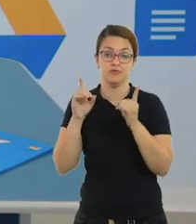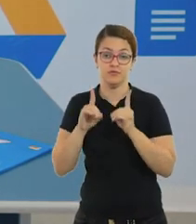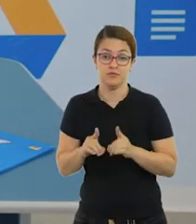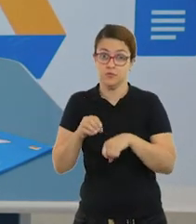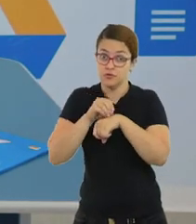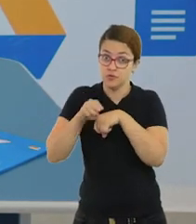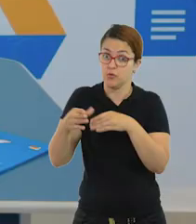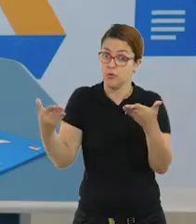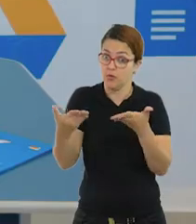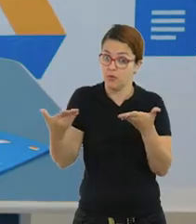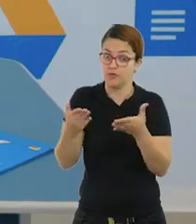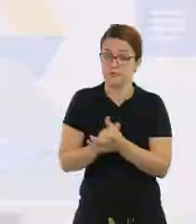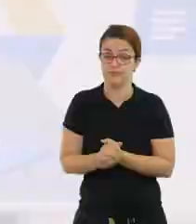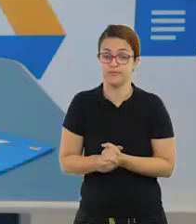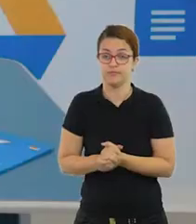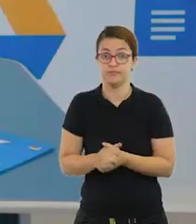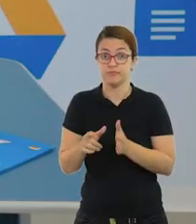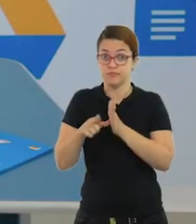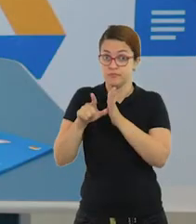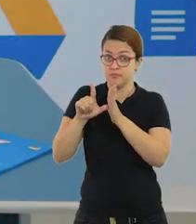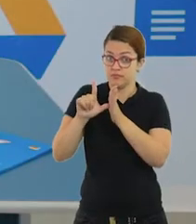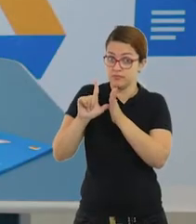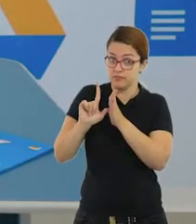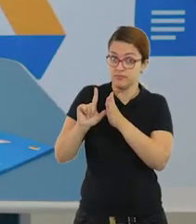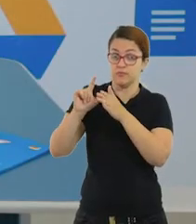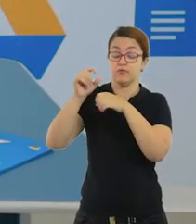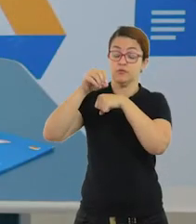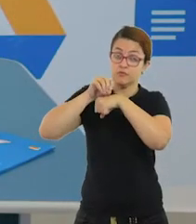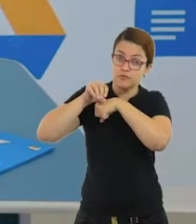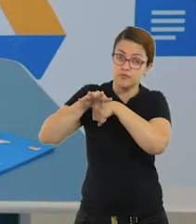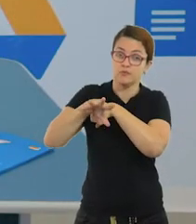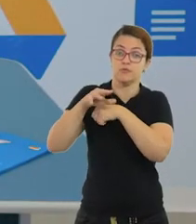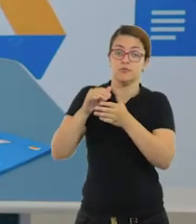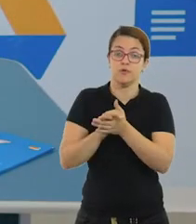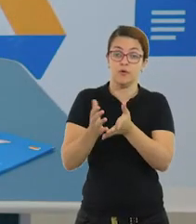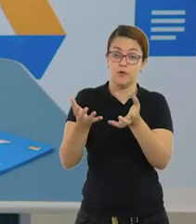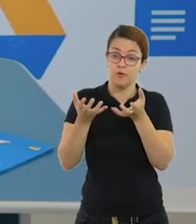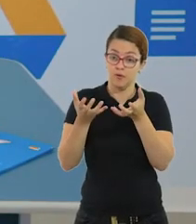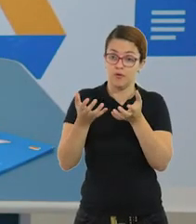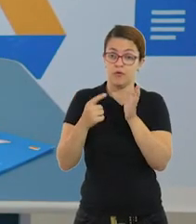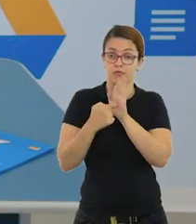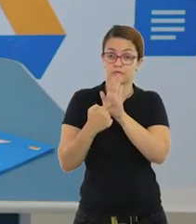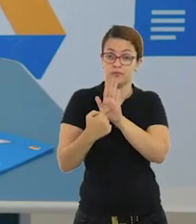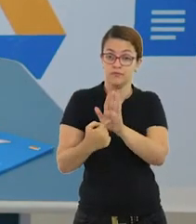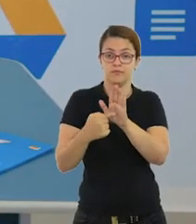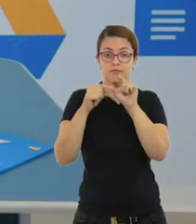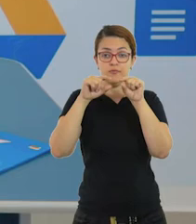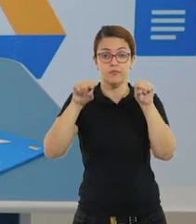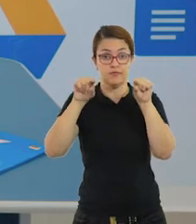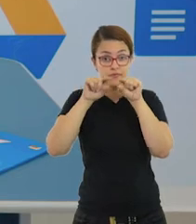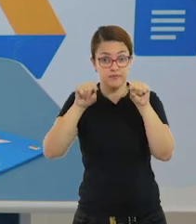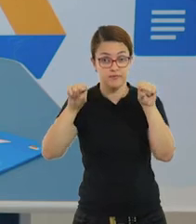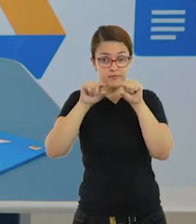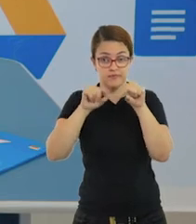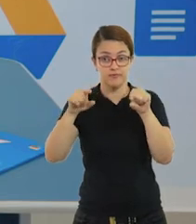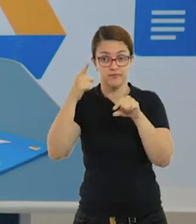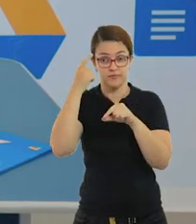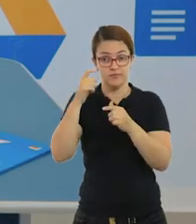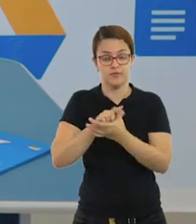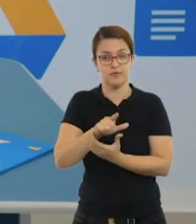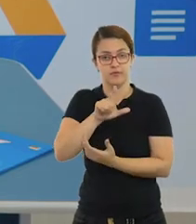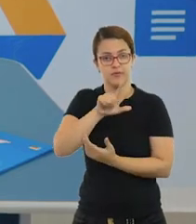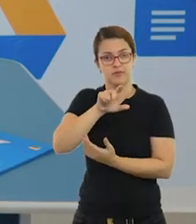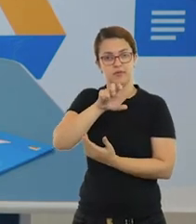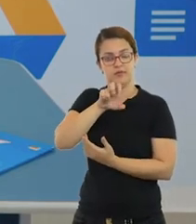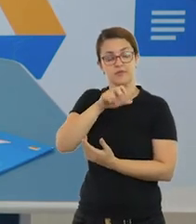hoje. Então vamos lá! Mas antes de compartilhar com vocês as dicas, eu quero ler com vocês uma frase de um pensador chamado